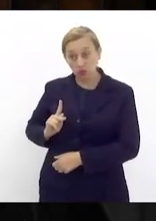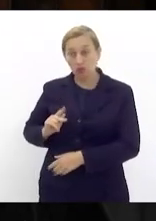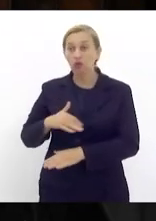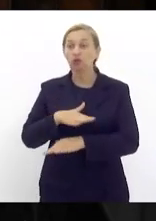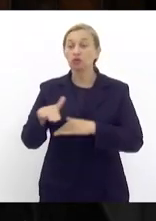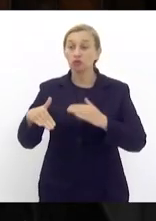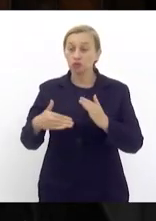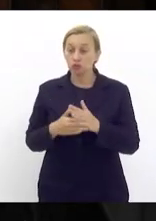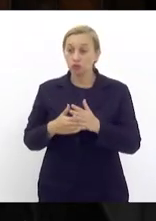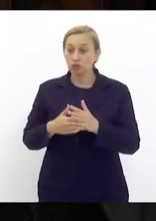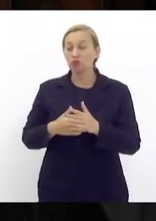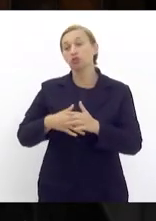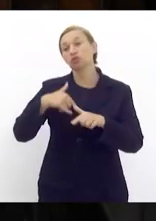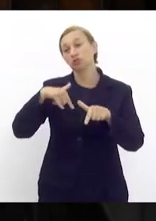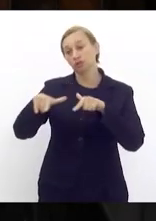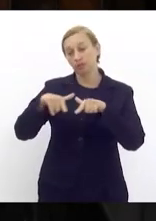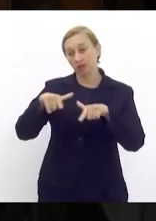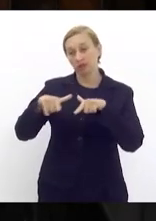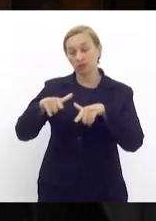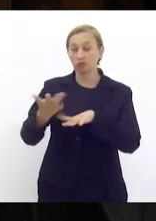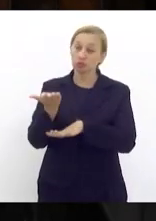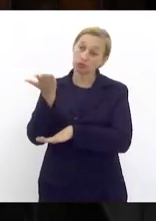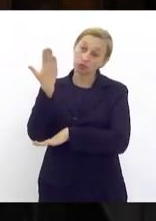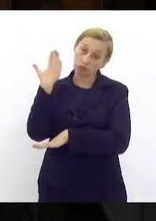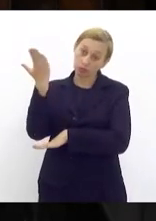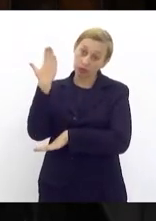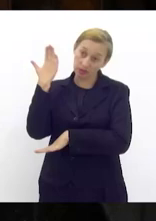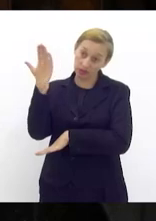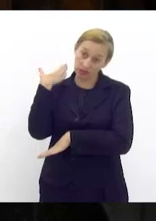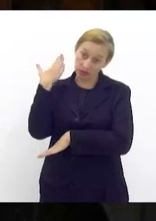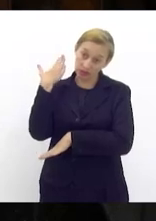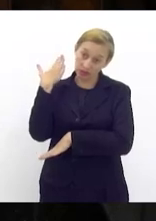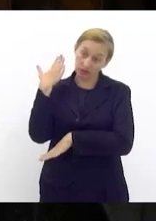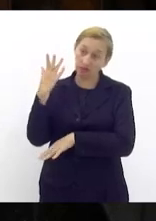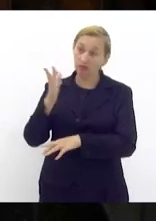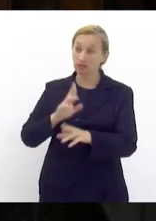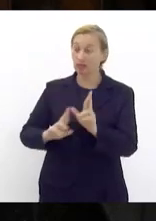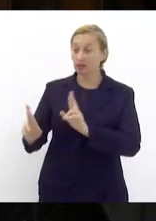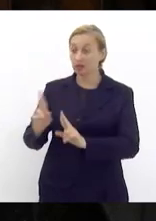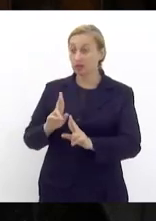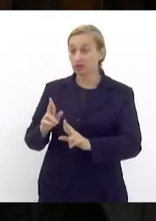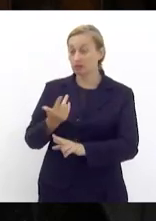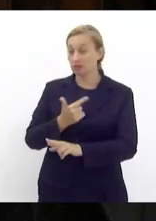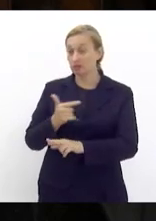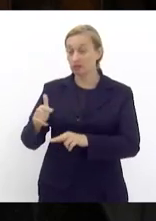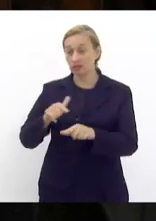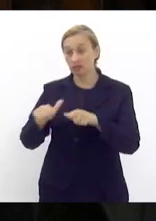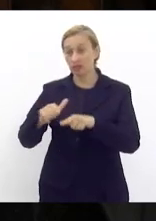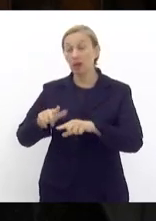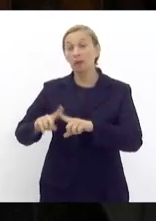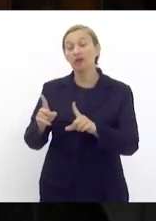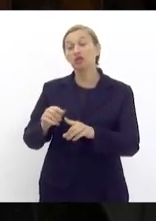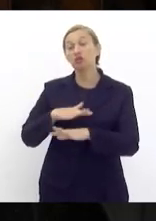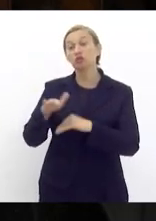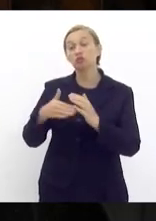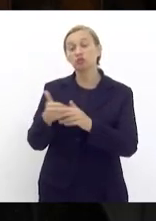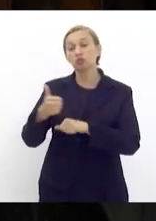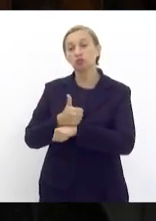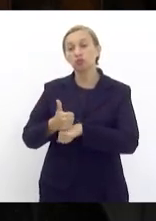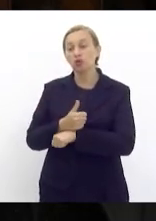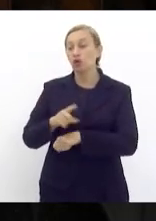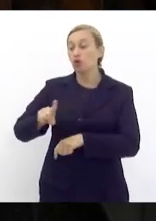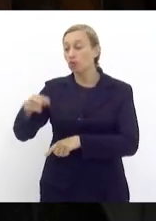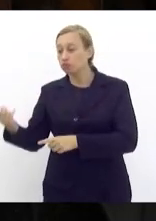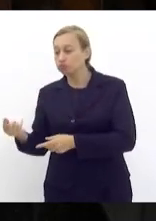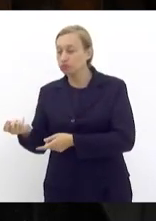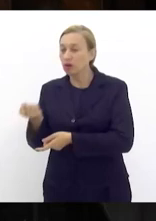todos operários naquela época, sem relação de trabalho, mas todos tinham profissão. Ou era